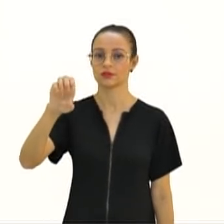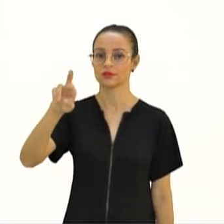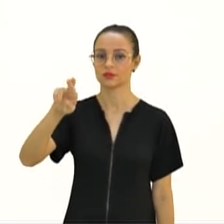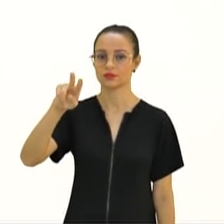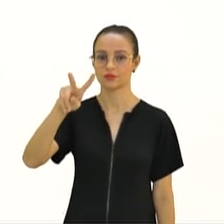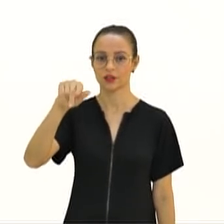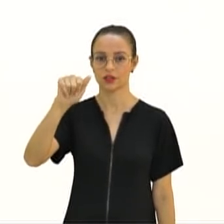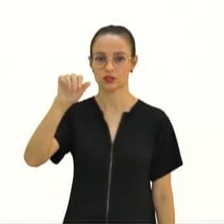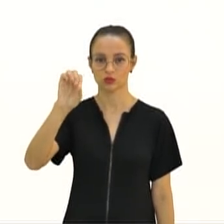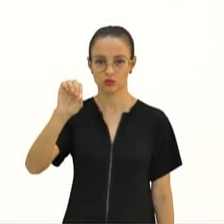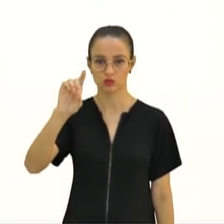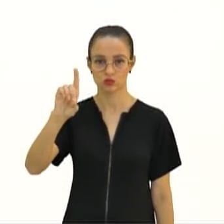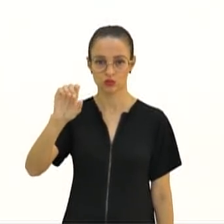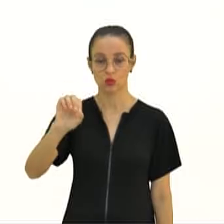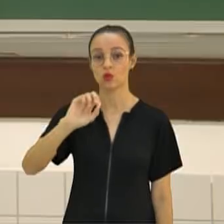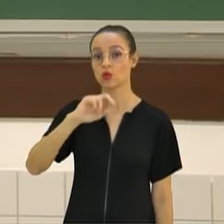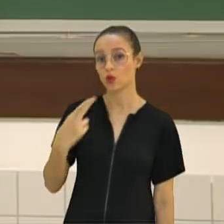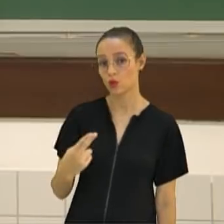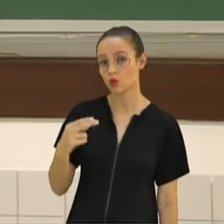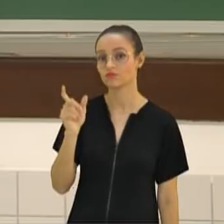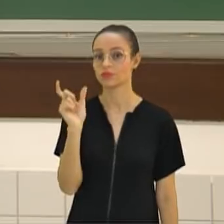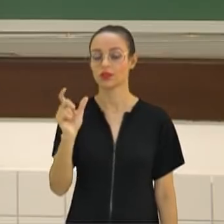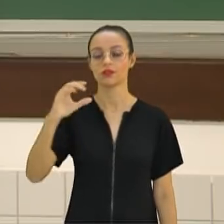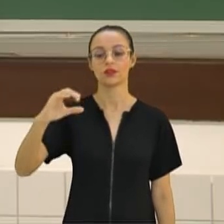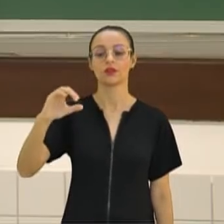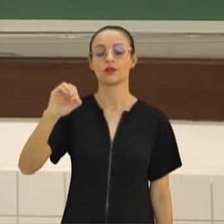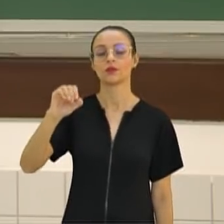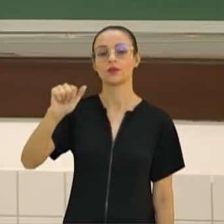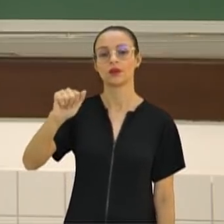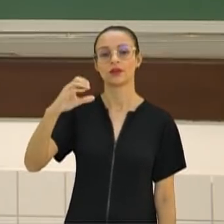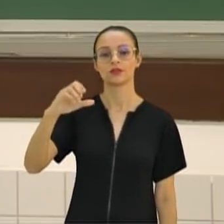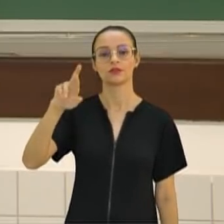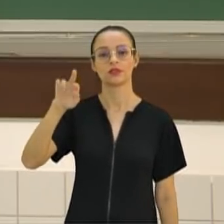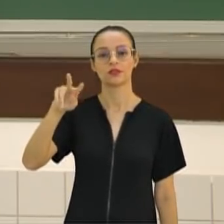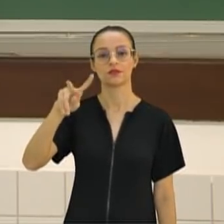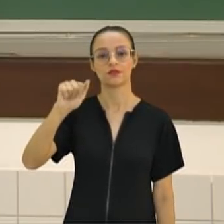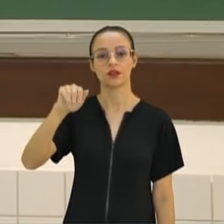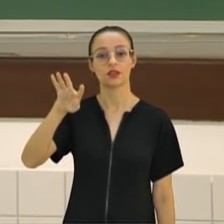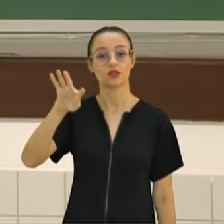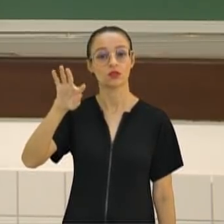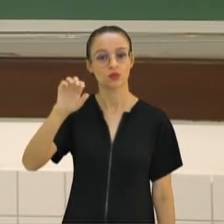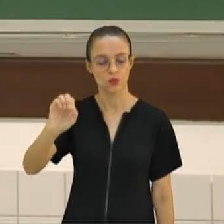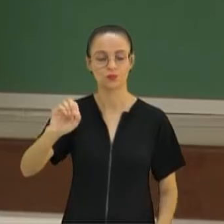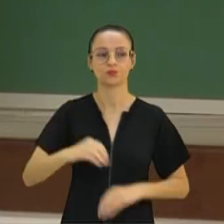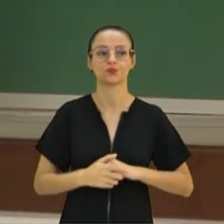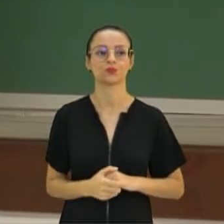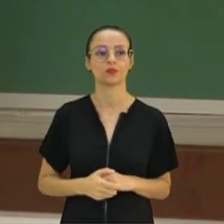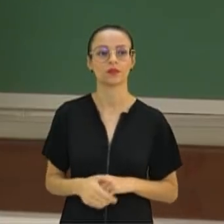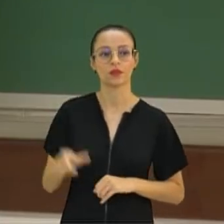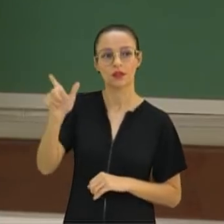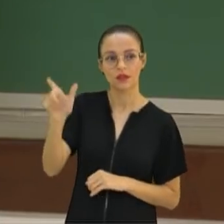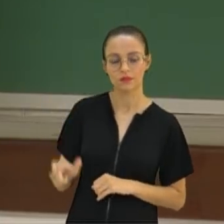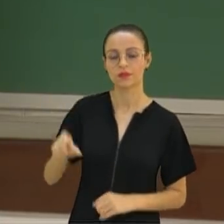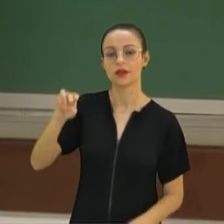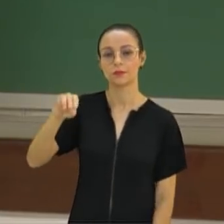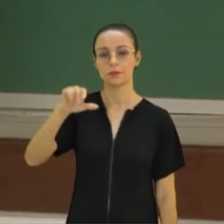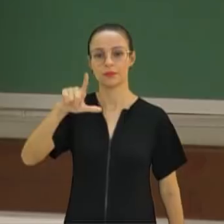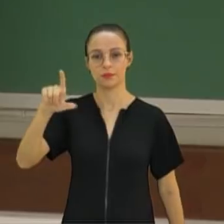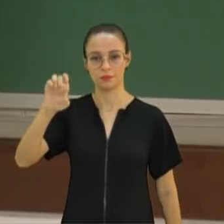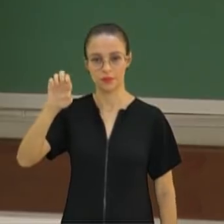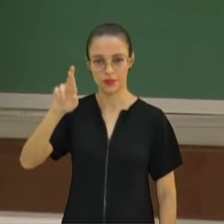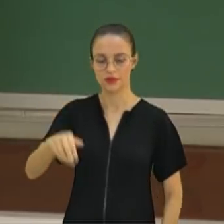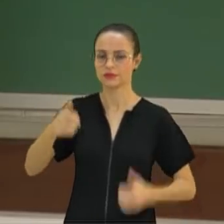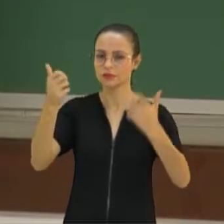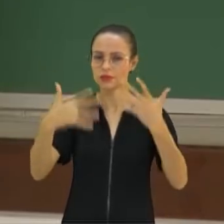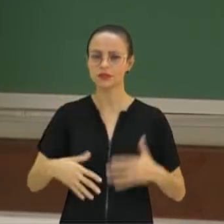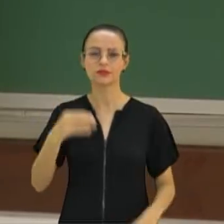termo coacervato, ok? O experimento de Miller para tentar comprovar cientificamente